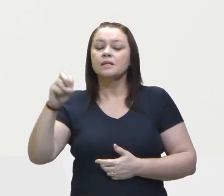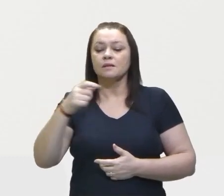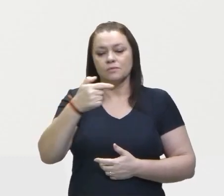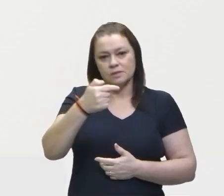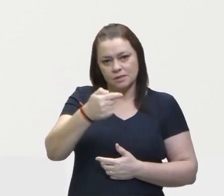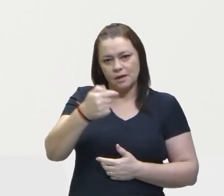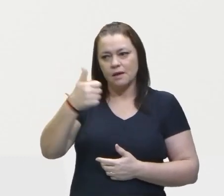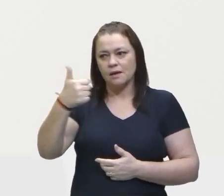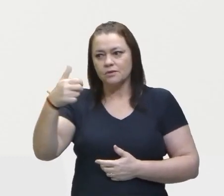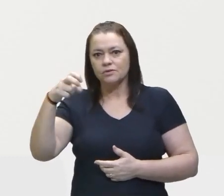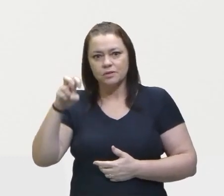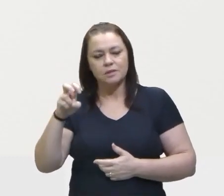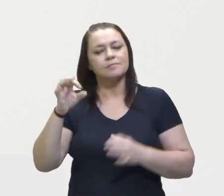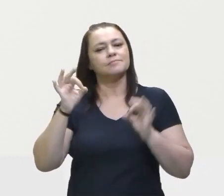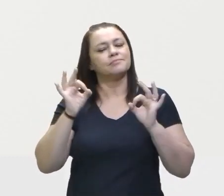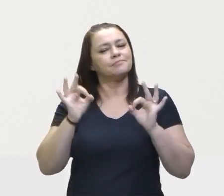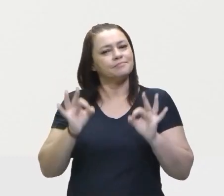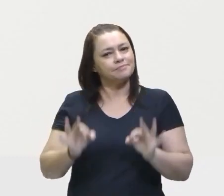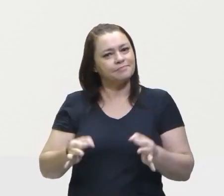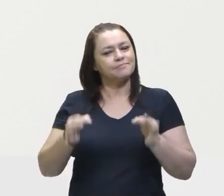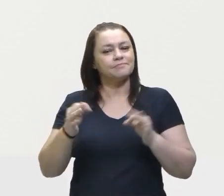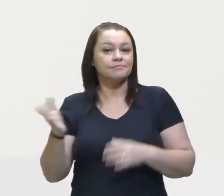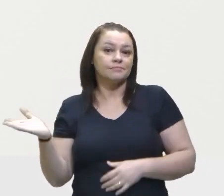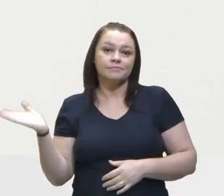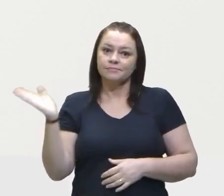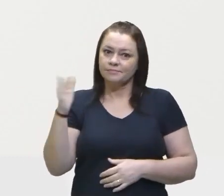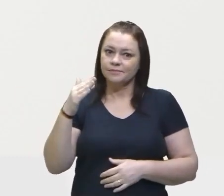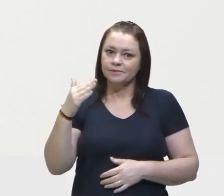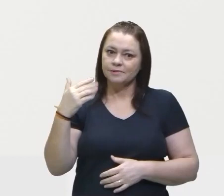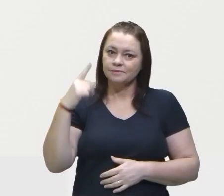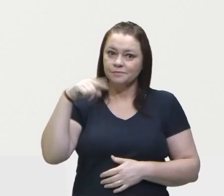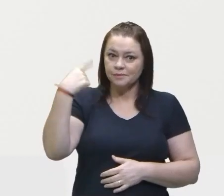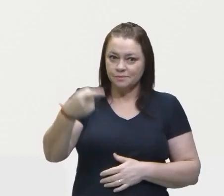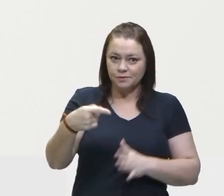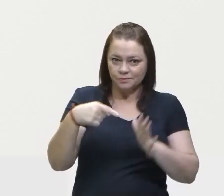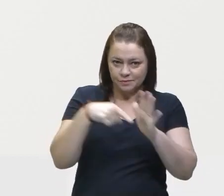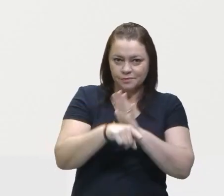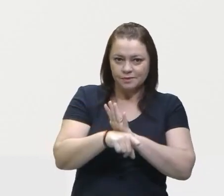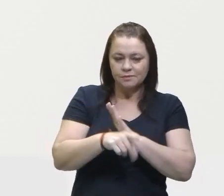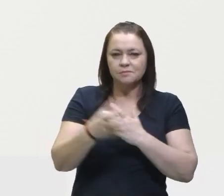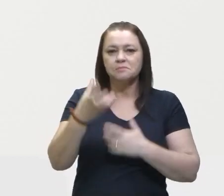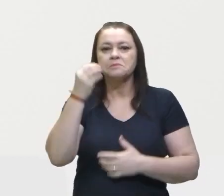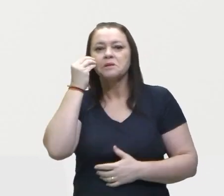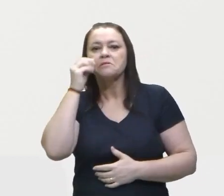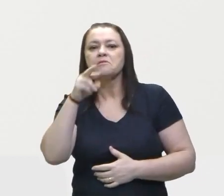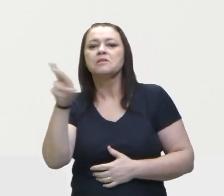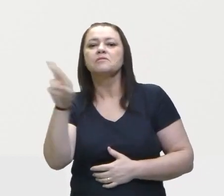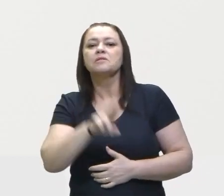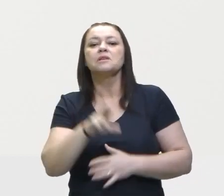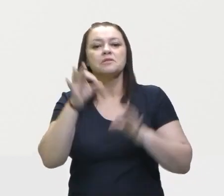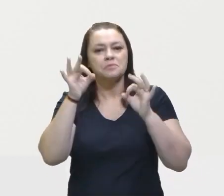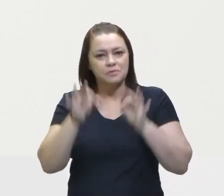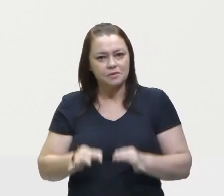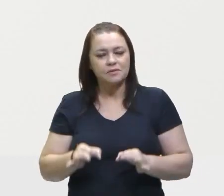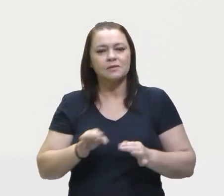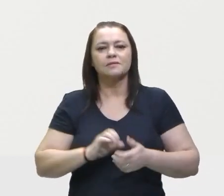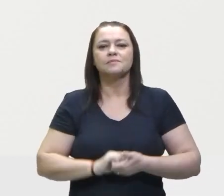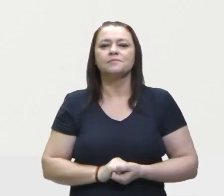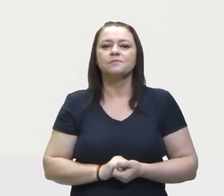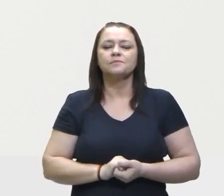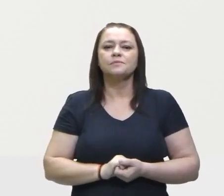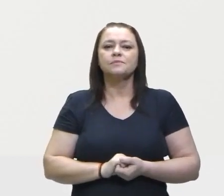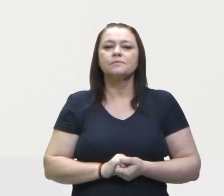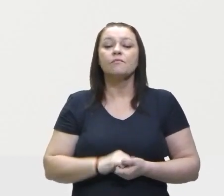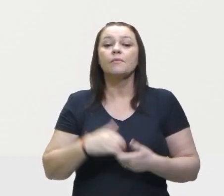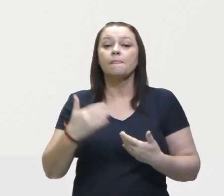minutos. Então, vamos para a nossa próxima pergunta. Quero ver se você acertou também